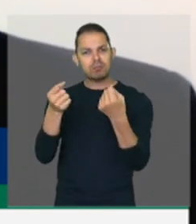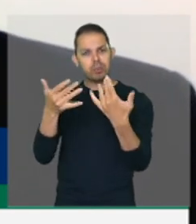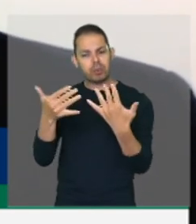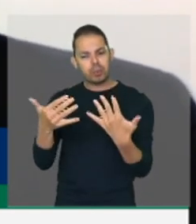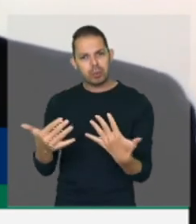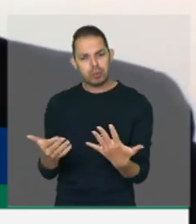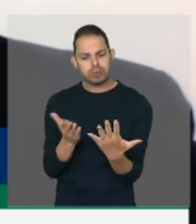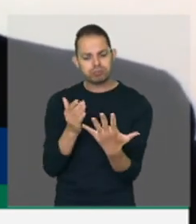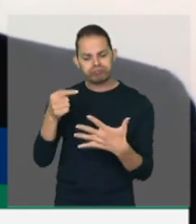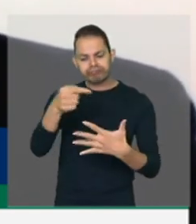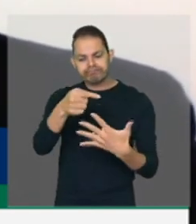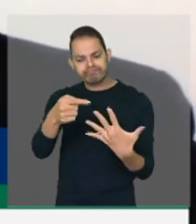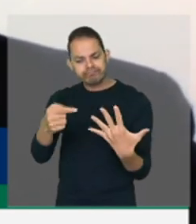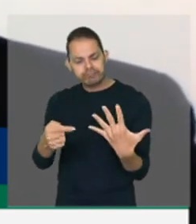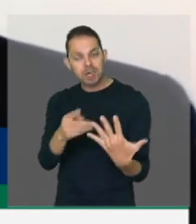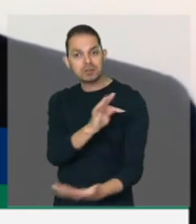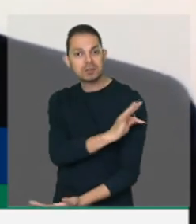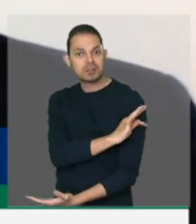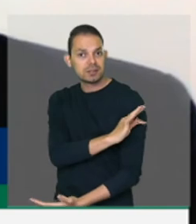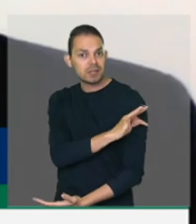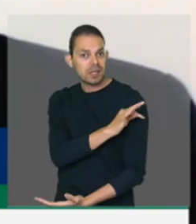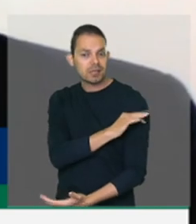critérios técnicos